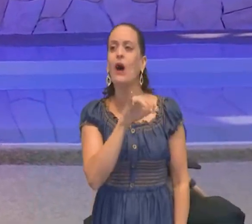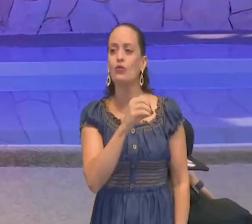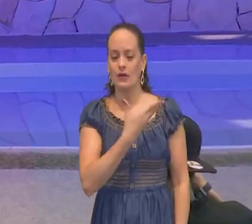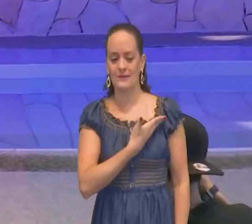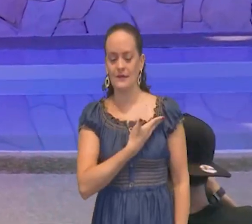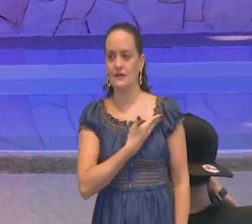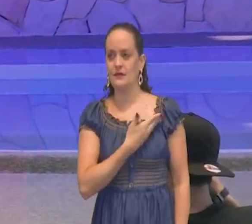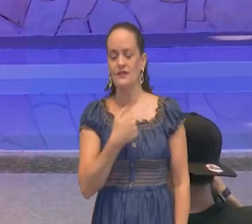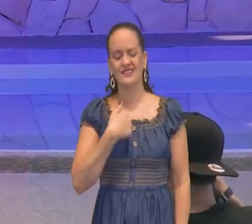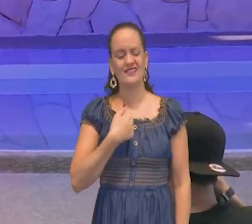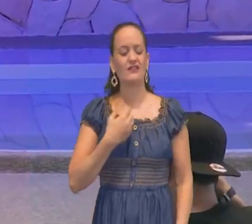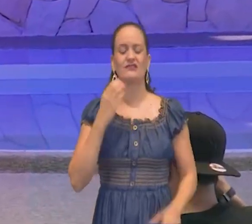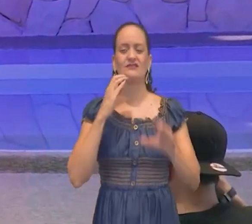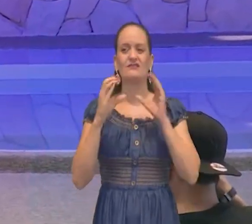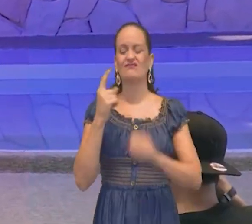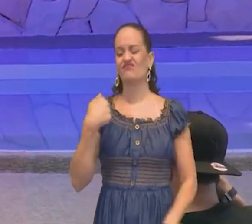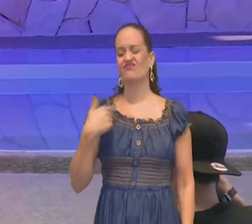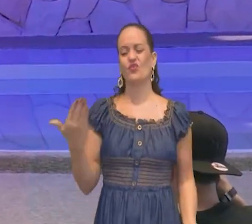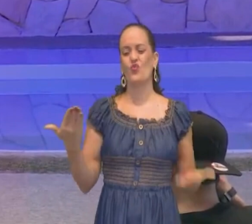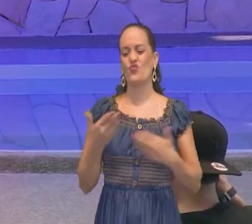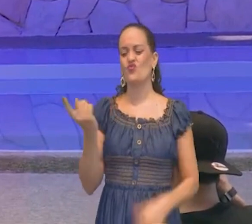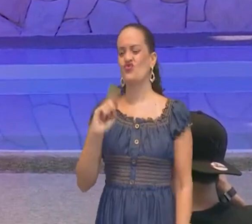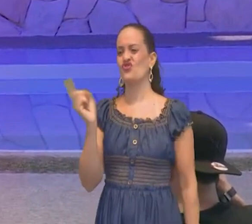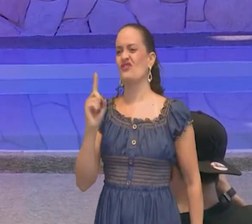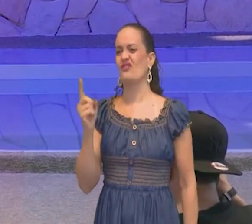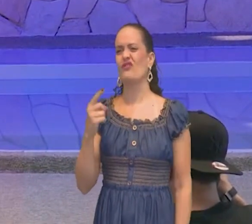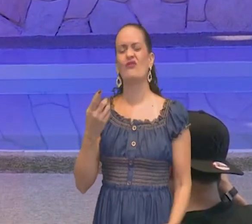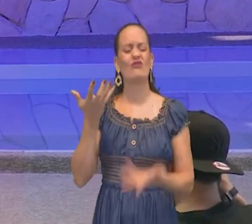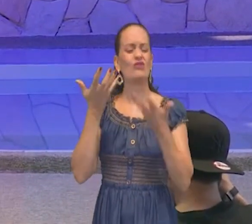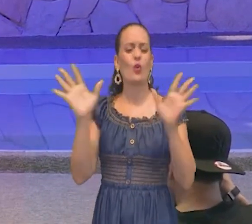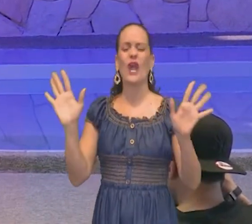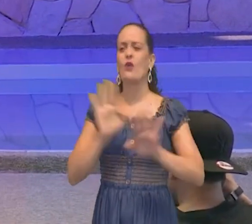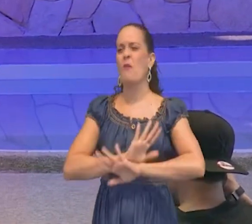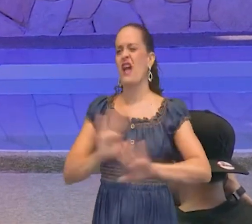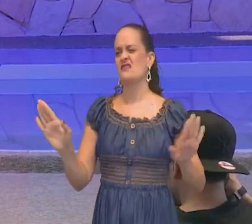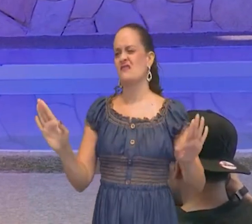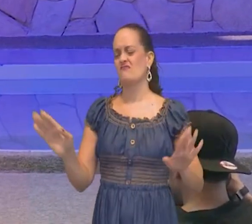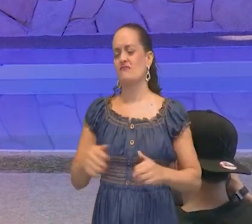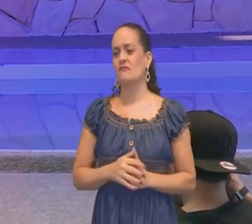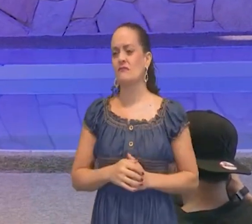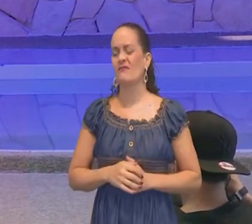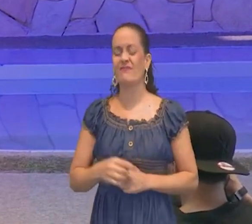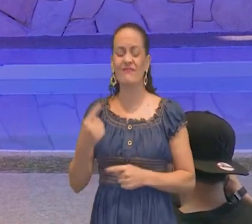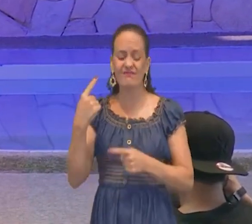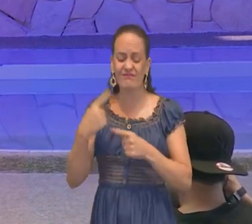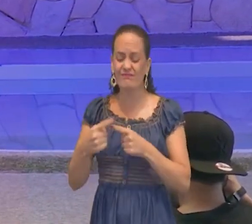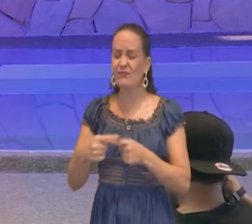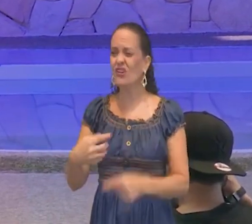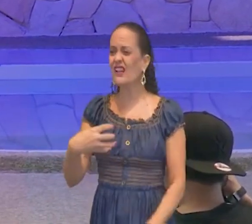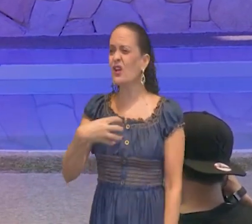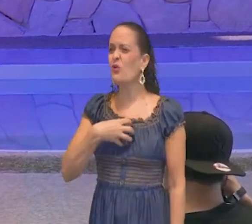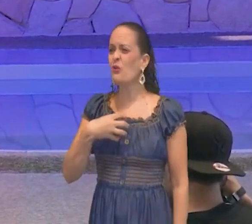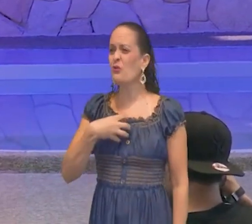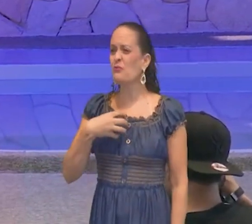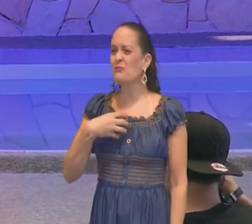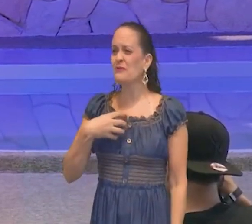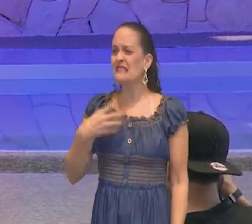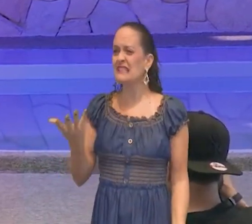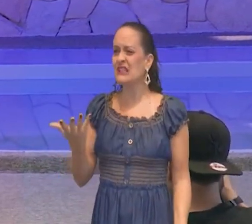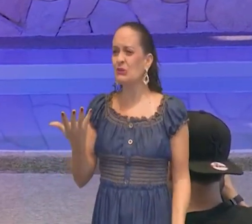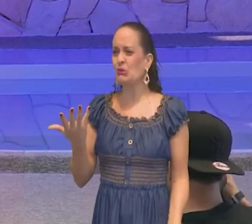vou cantar mais hoje e nem vou cantar mais dia nenhum. Sabe por quê? Porque eu me sinto muito hipócrita.